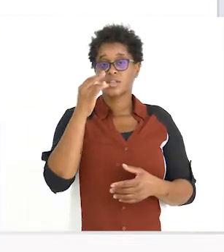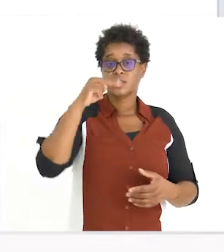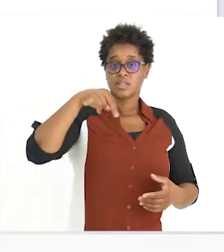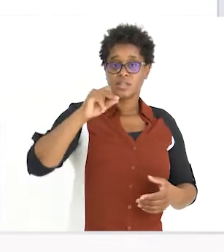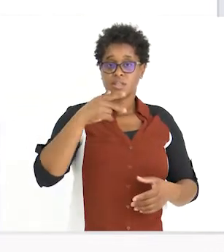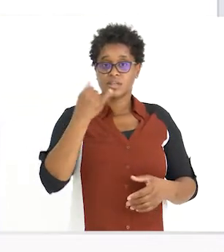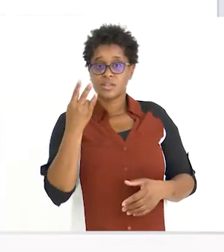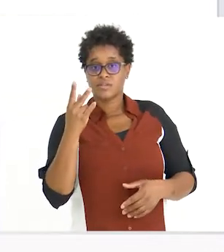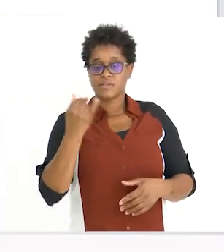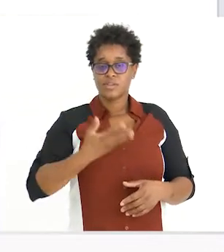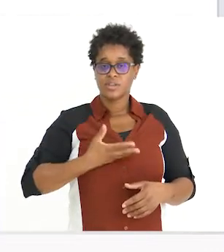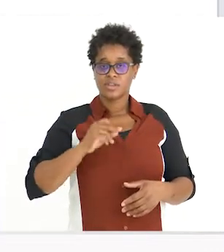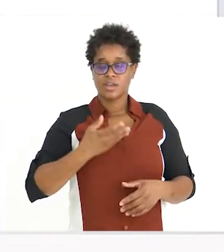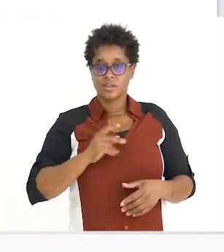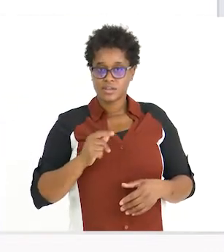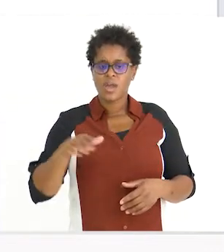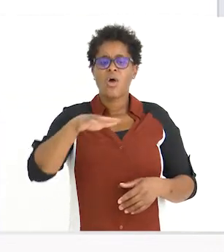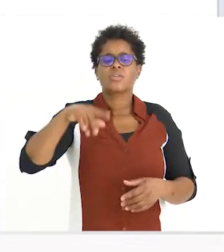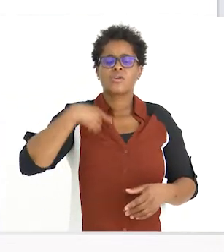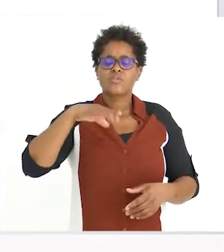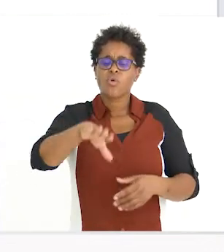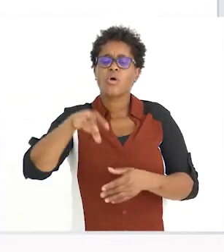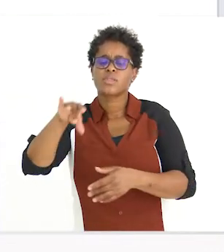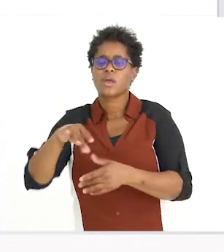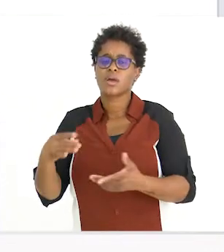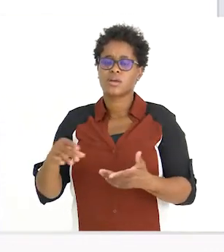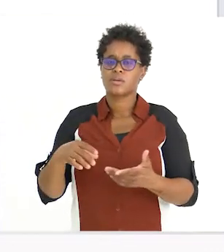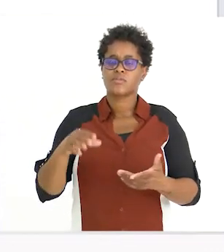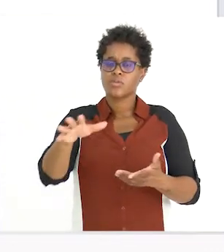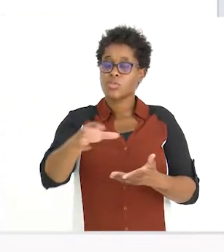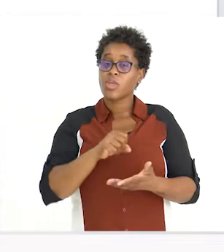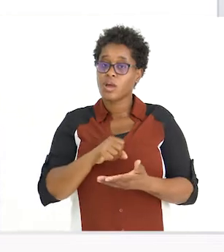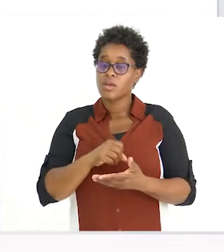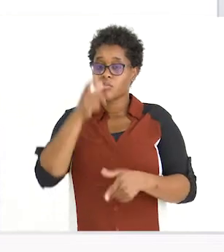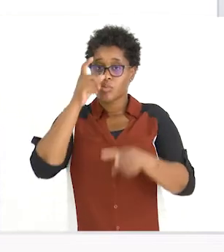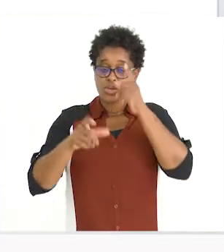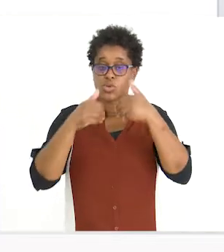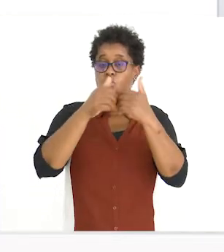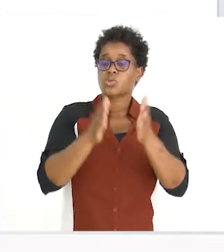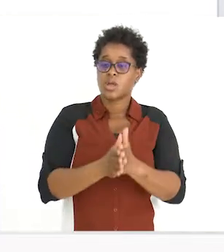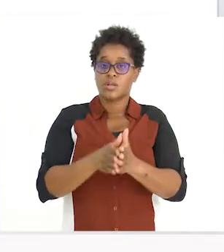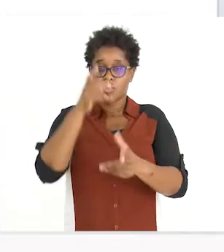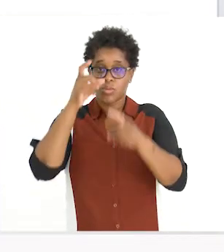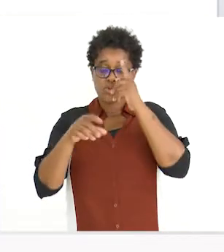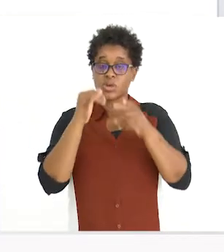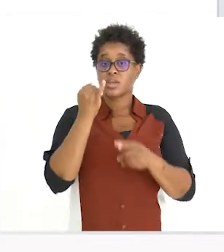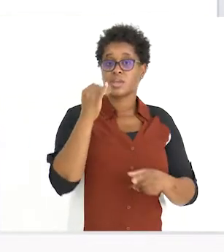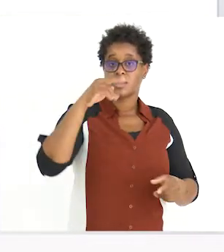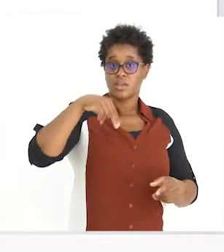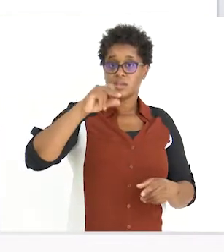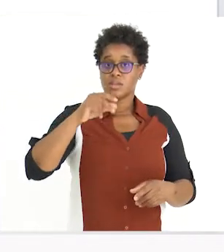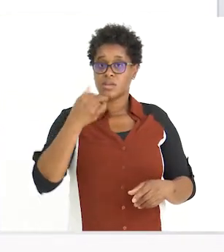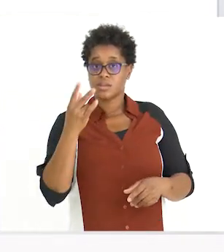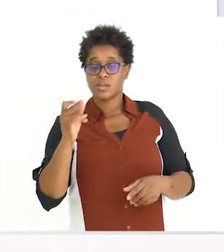tirar os inativos? É da população total. Então, eu pego na população inativa, dividir pela